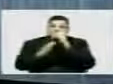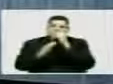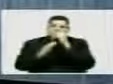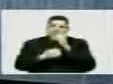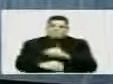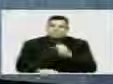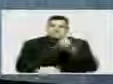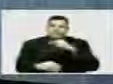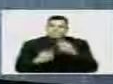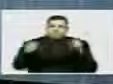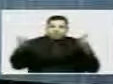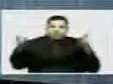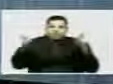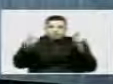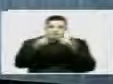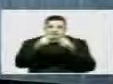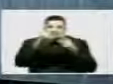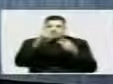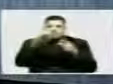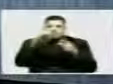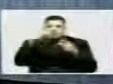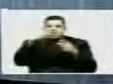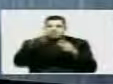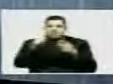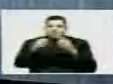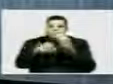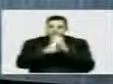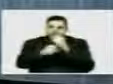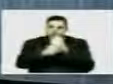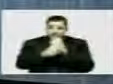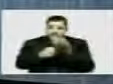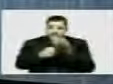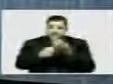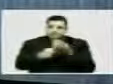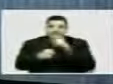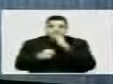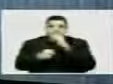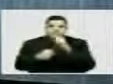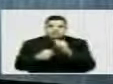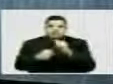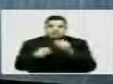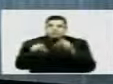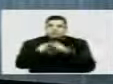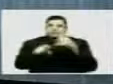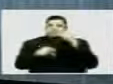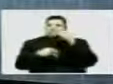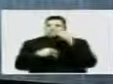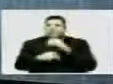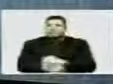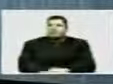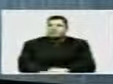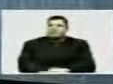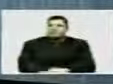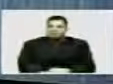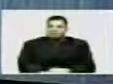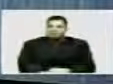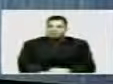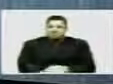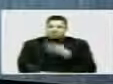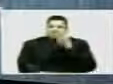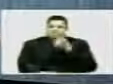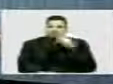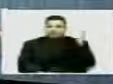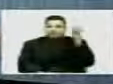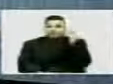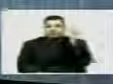medida, a redução do ICMS das contas de energia e telefonia.